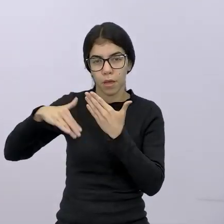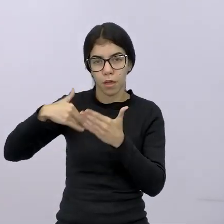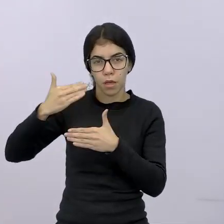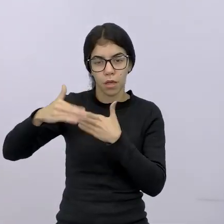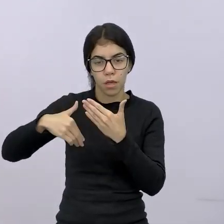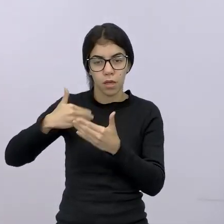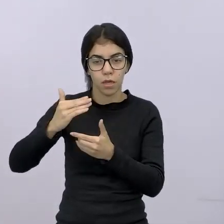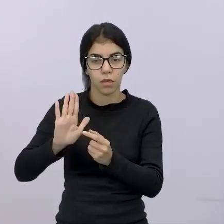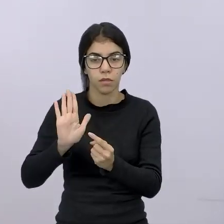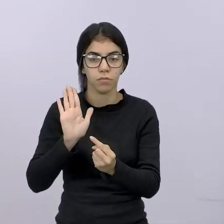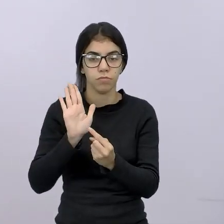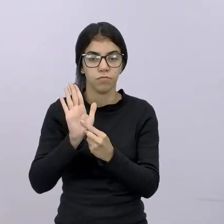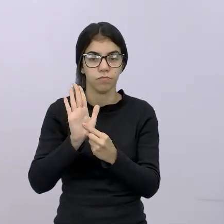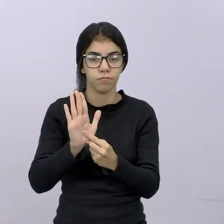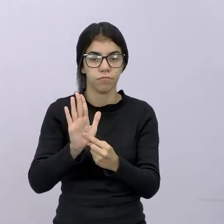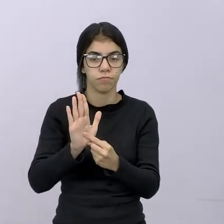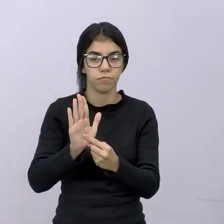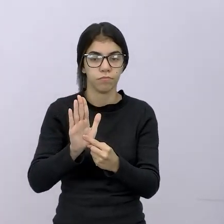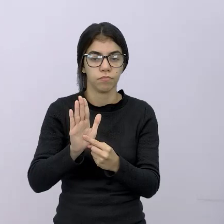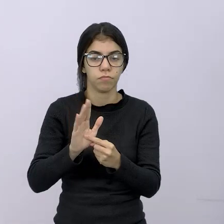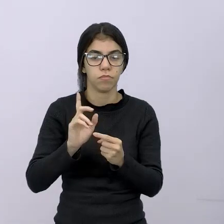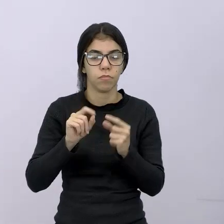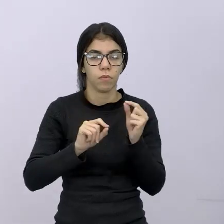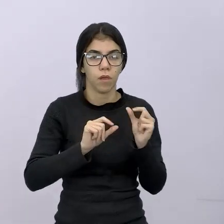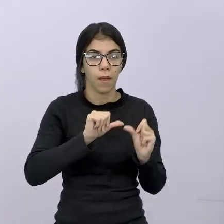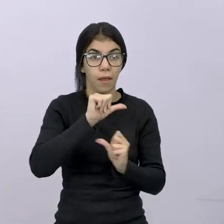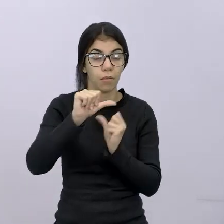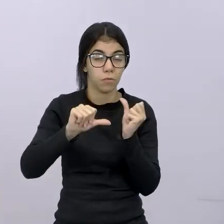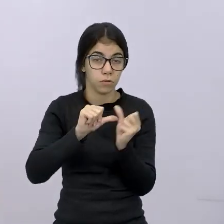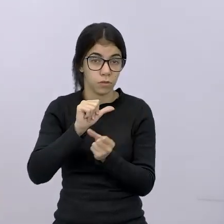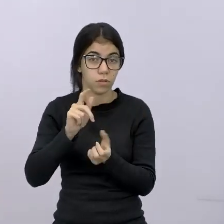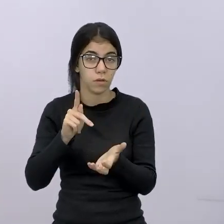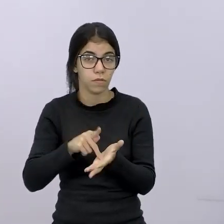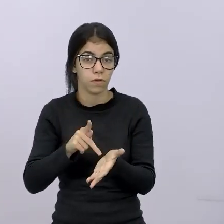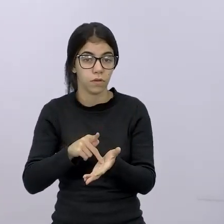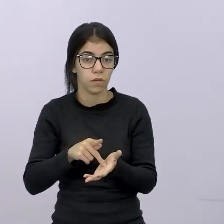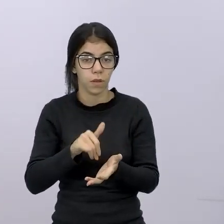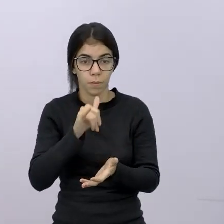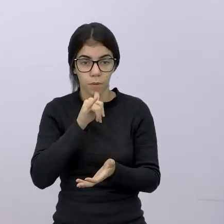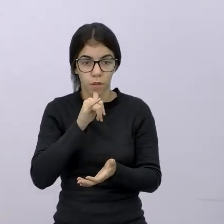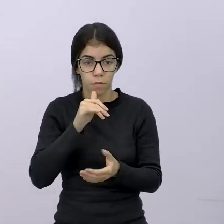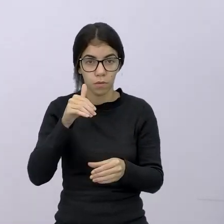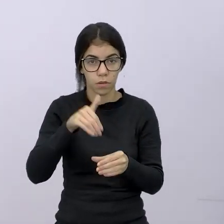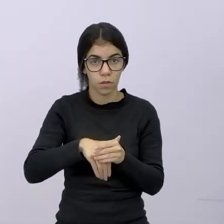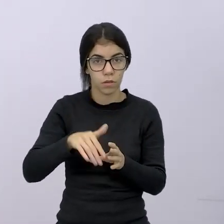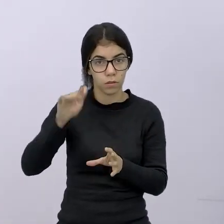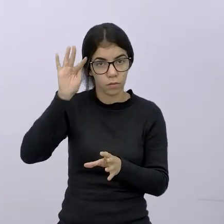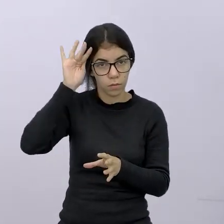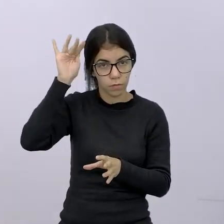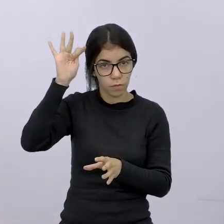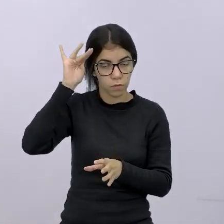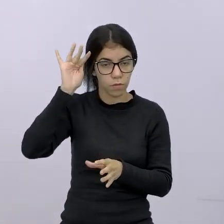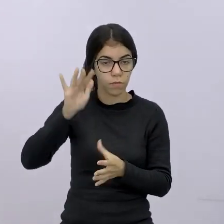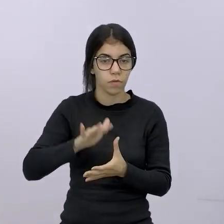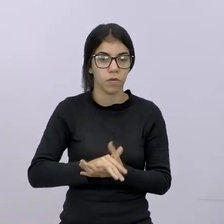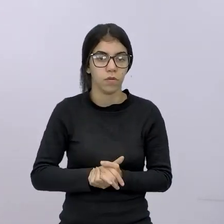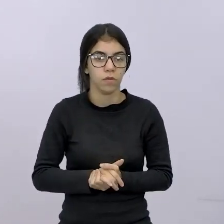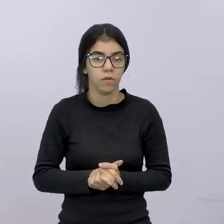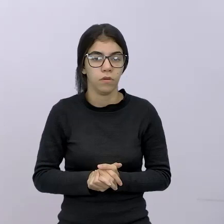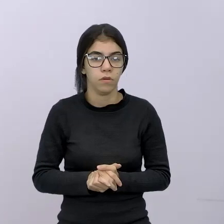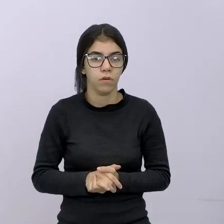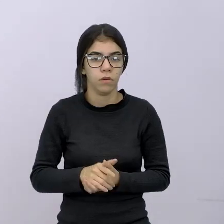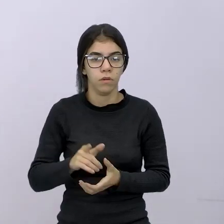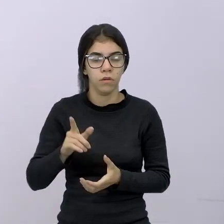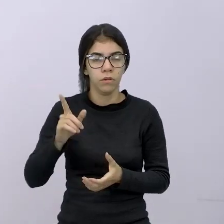Então, tem toda a questão do devir, da transformação. Então, por exemplo, na filosofia grega mesmo, que eu falei dessa ideia